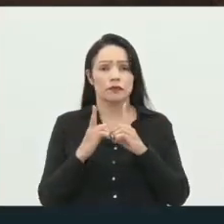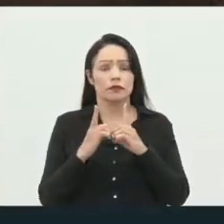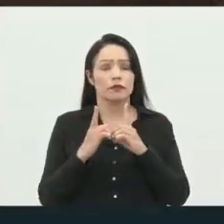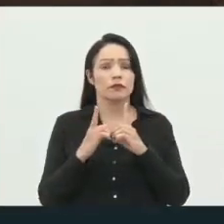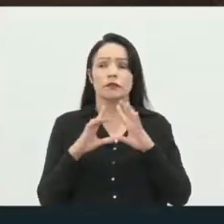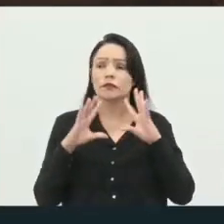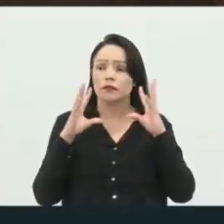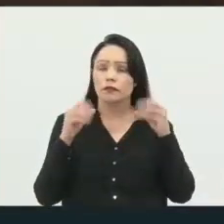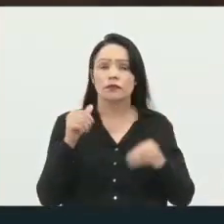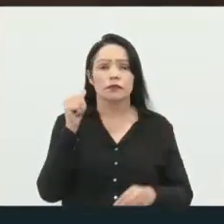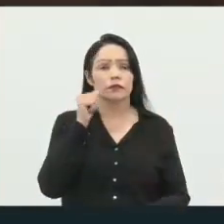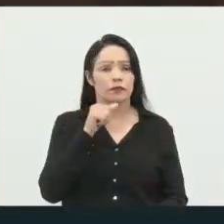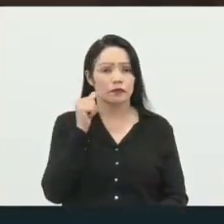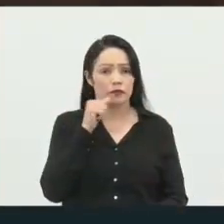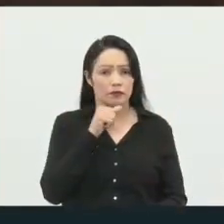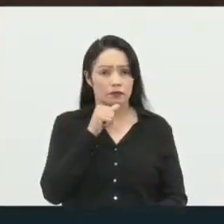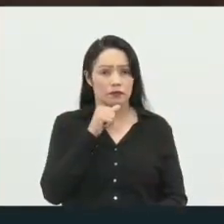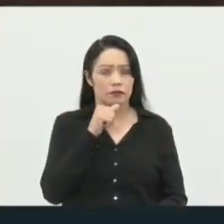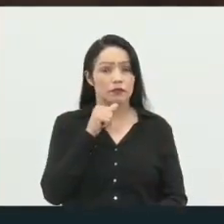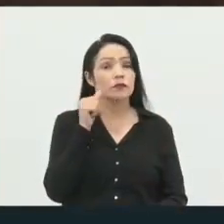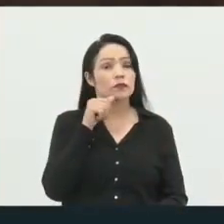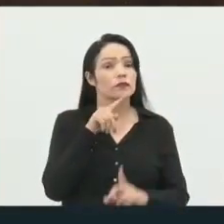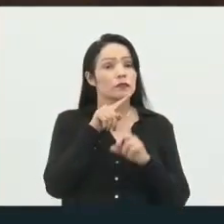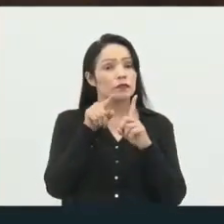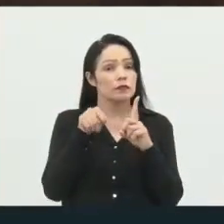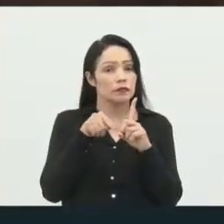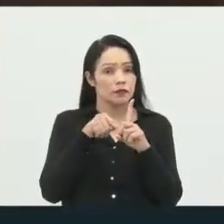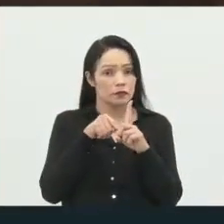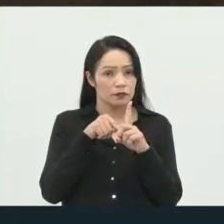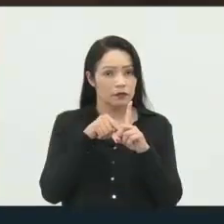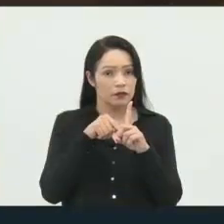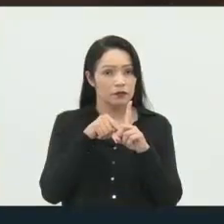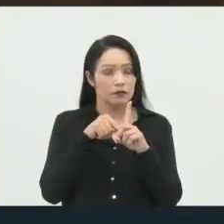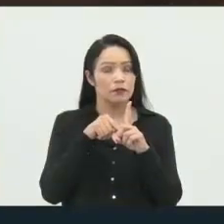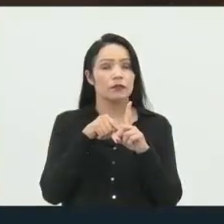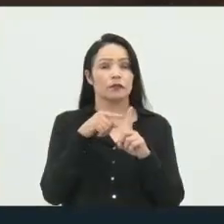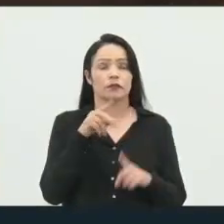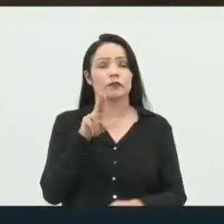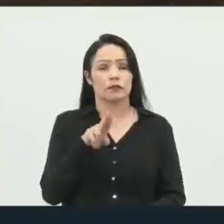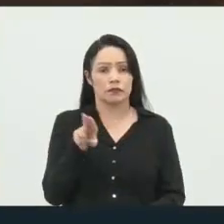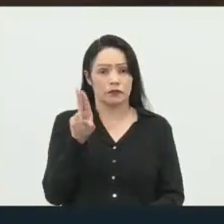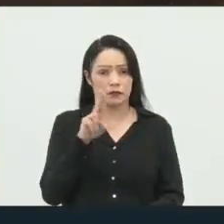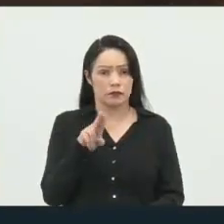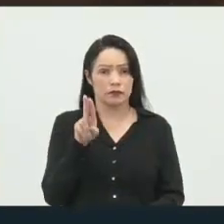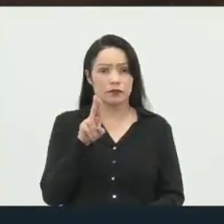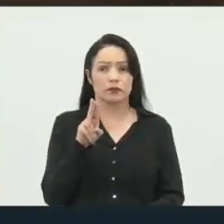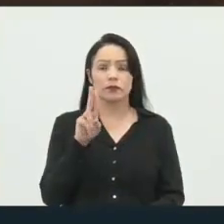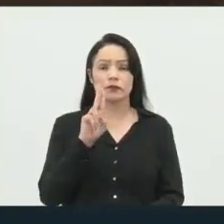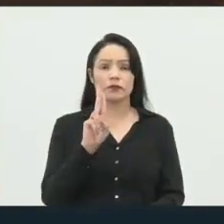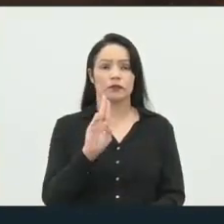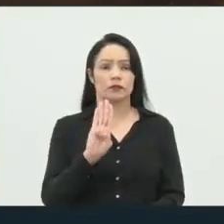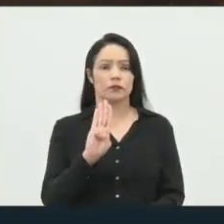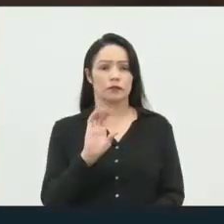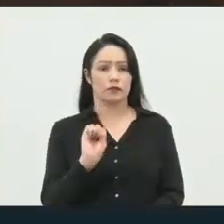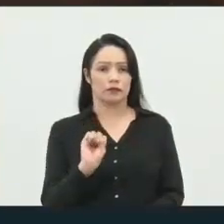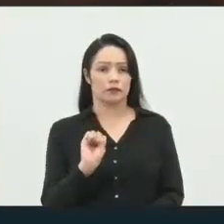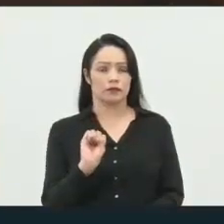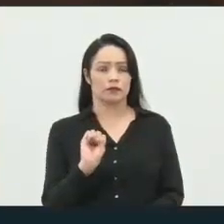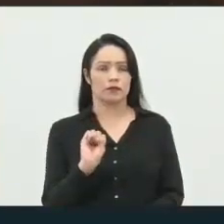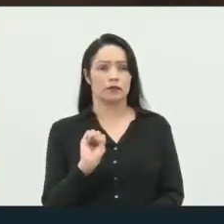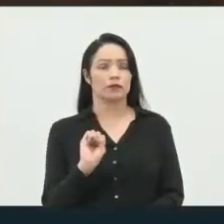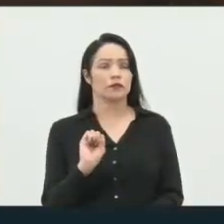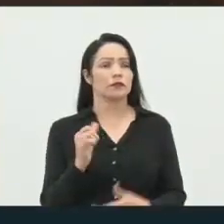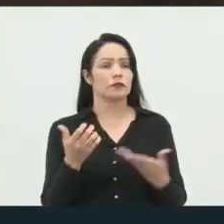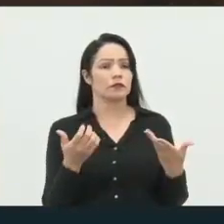e as mulheres grávidas que utilizam essa UBS do paulista